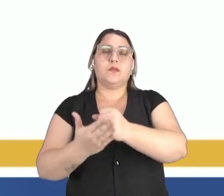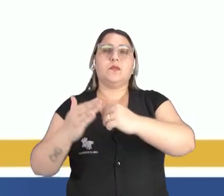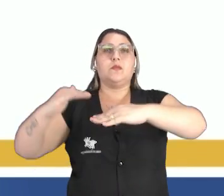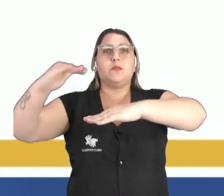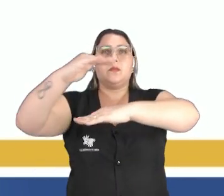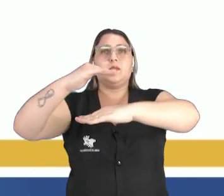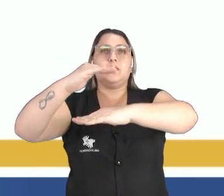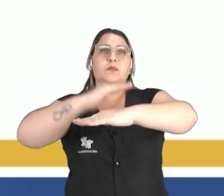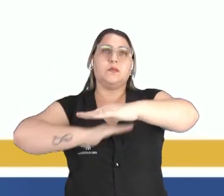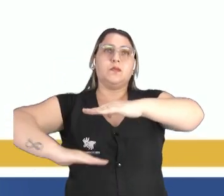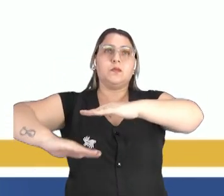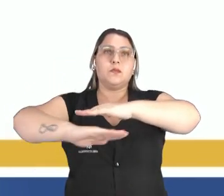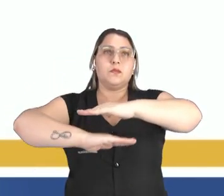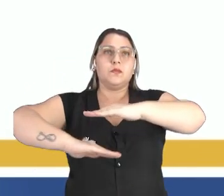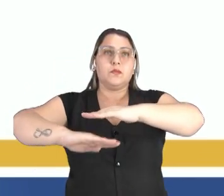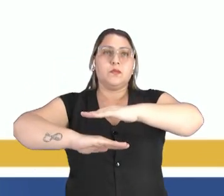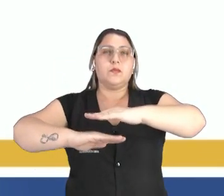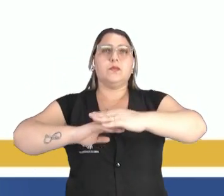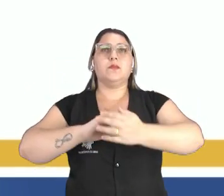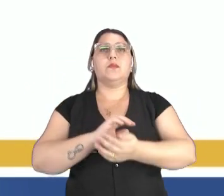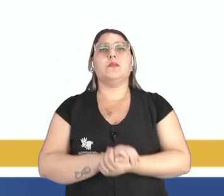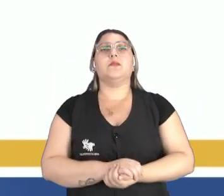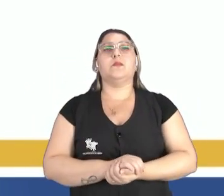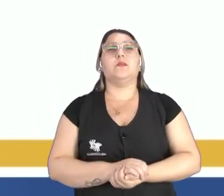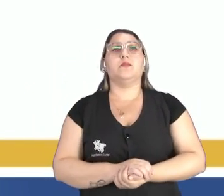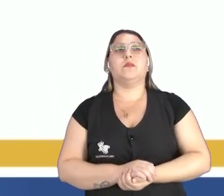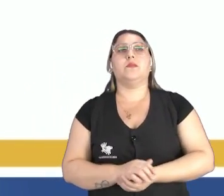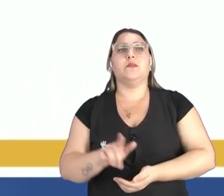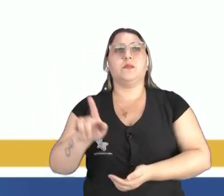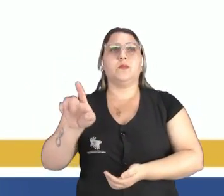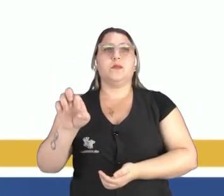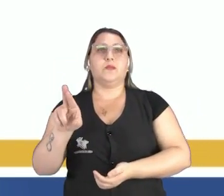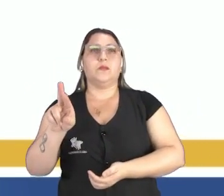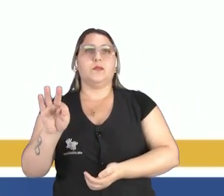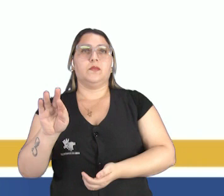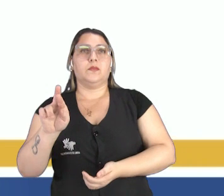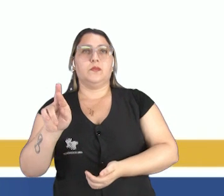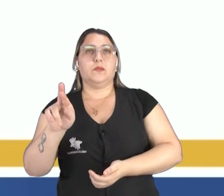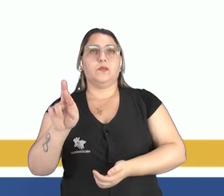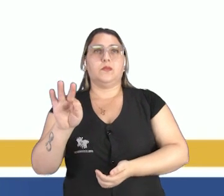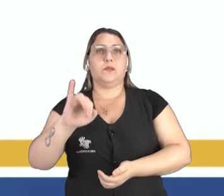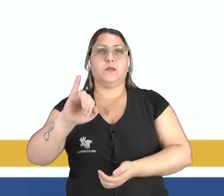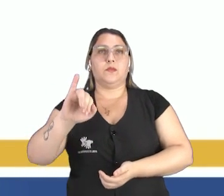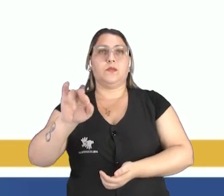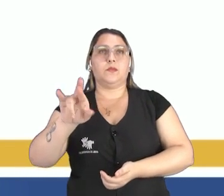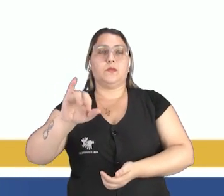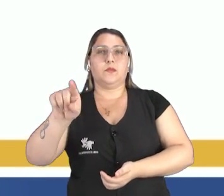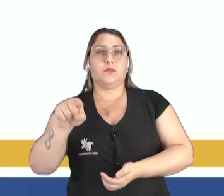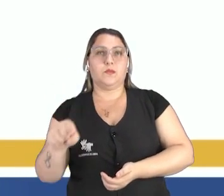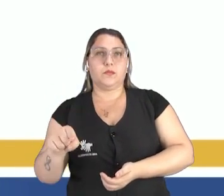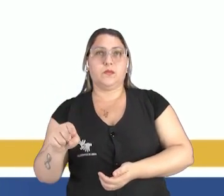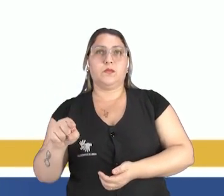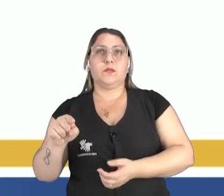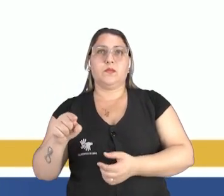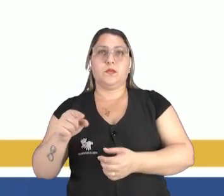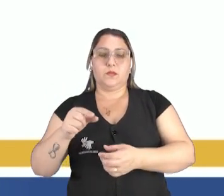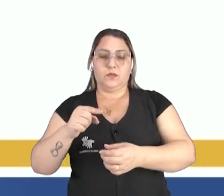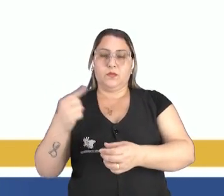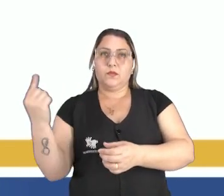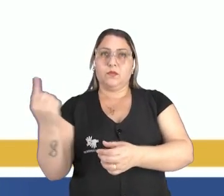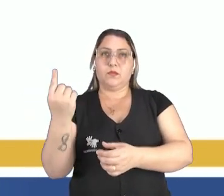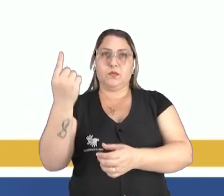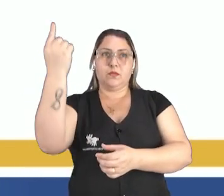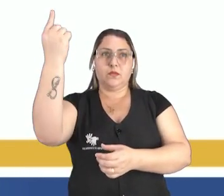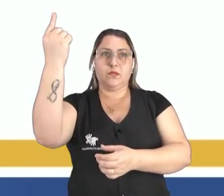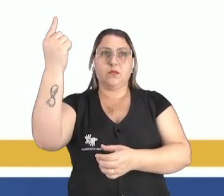superior e inferior, A inferior e A superior. Geratriz, corresponde à altura do cilindro, ou seja, essa altura aqui é